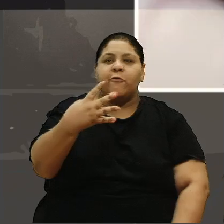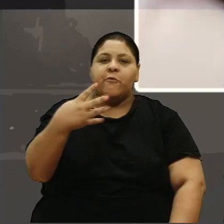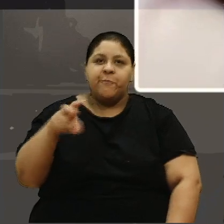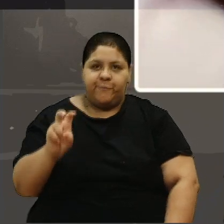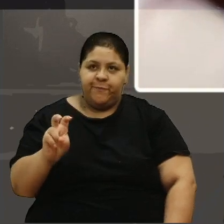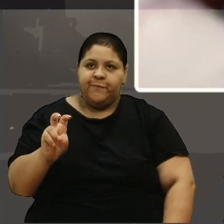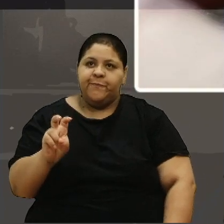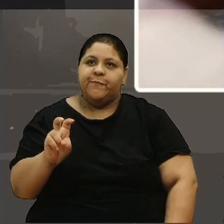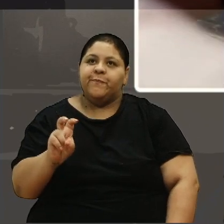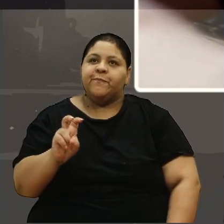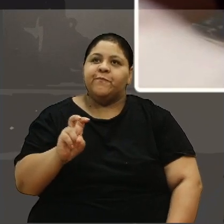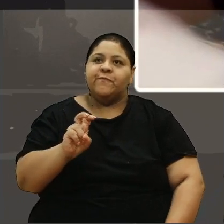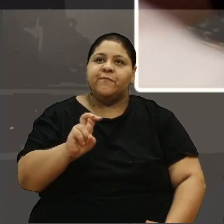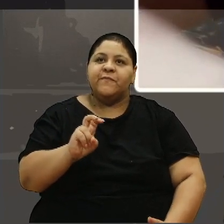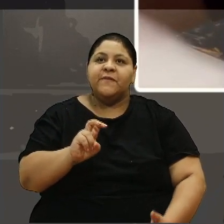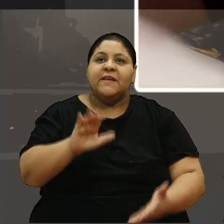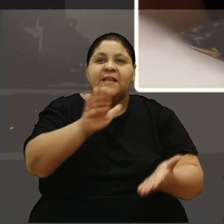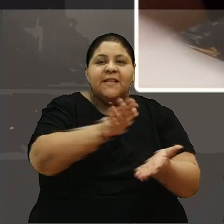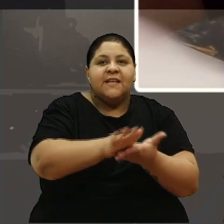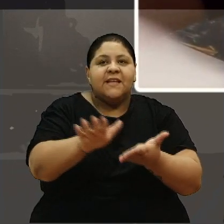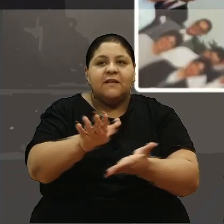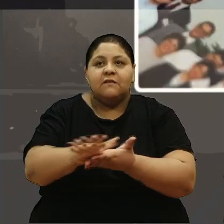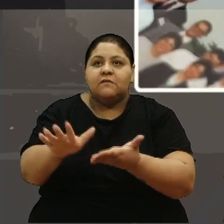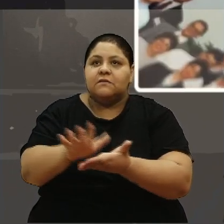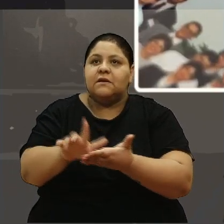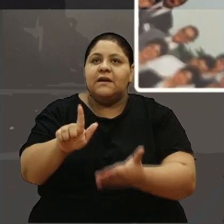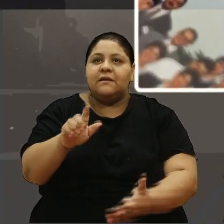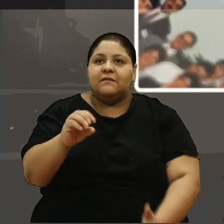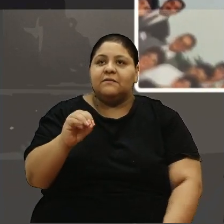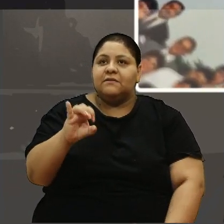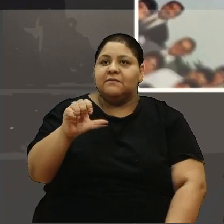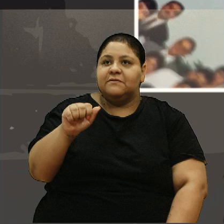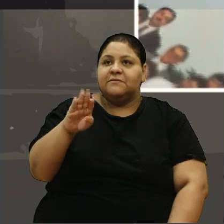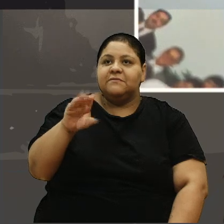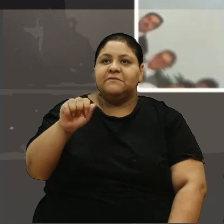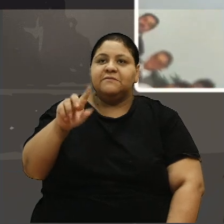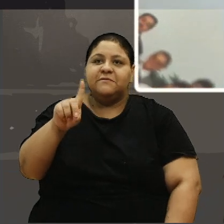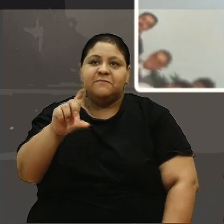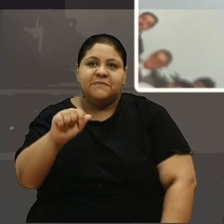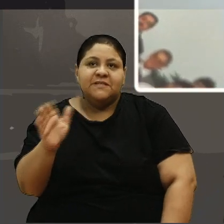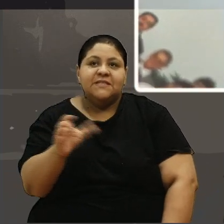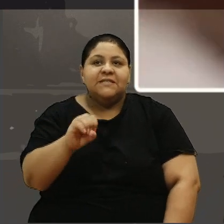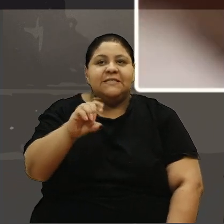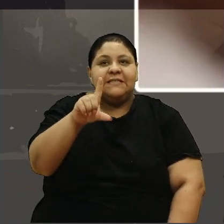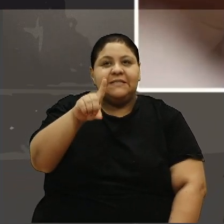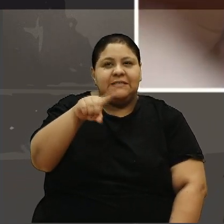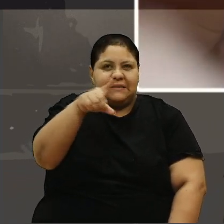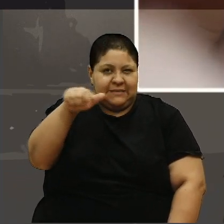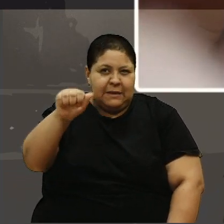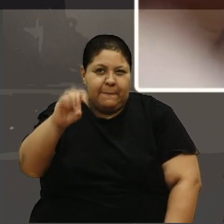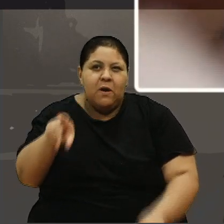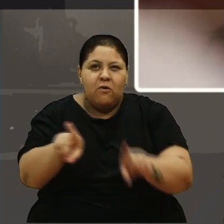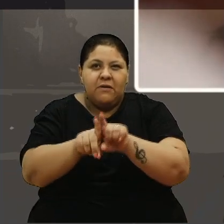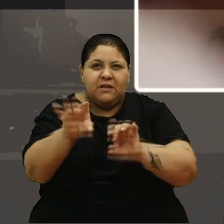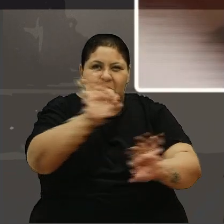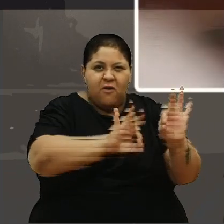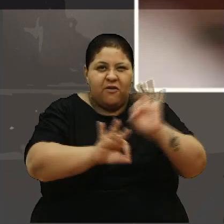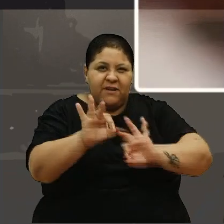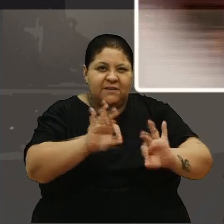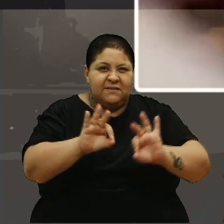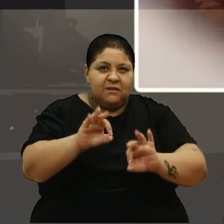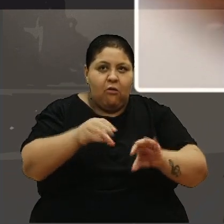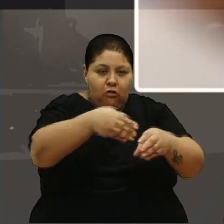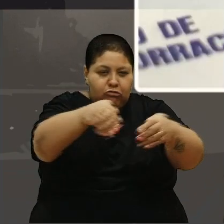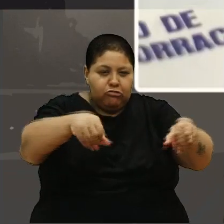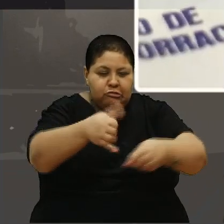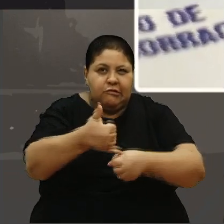1945, com a produção de goiabada e sabão e o embalamento de erva mate. O pioneirismo